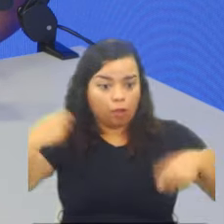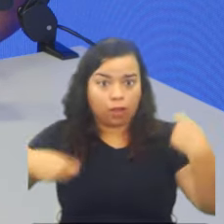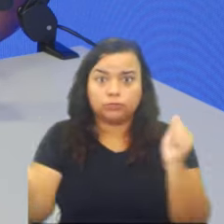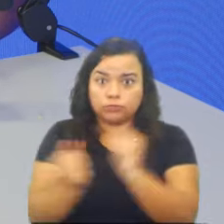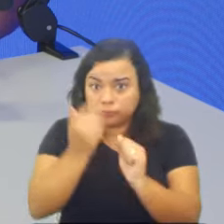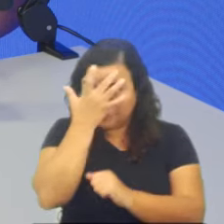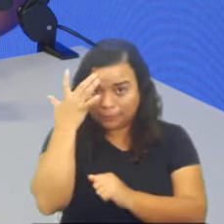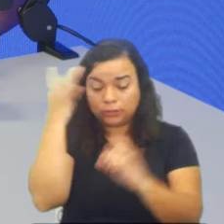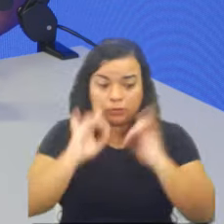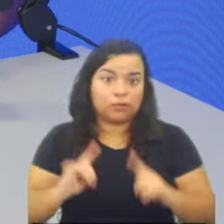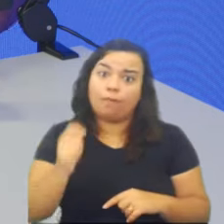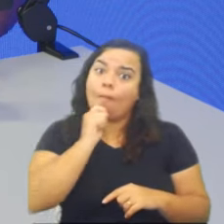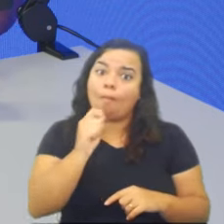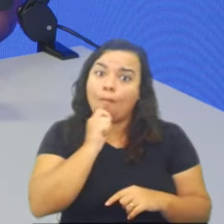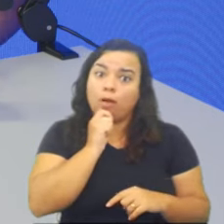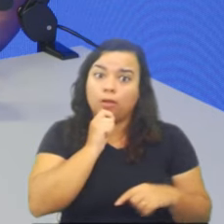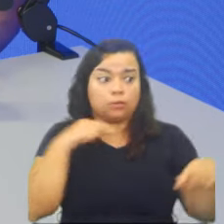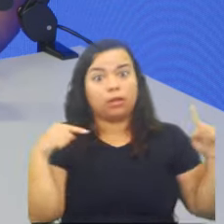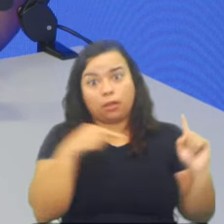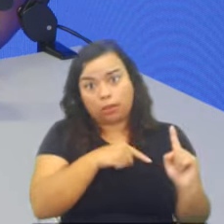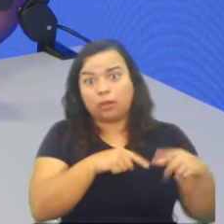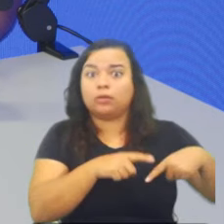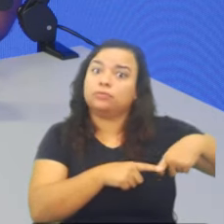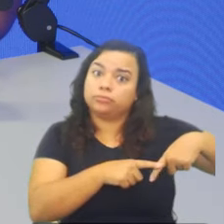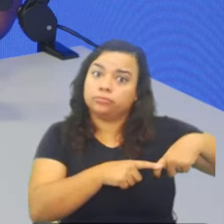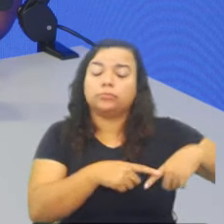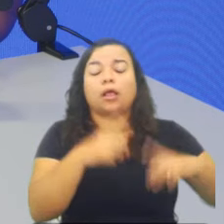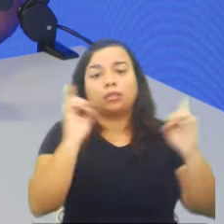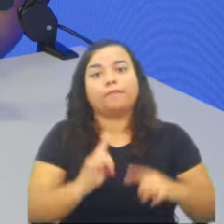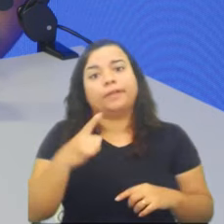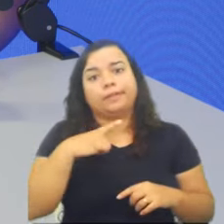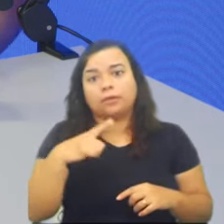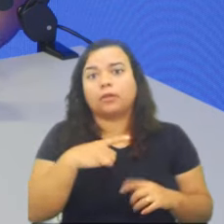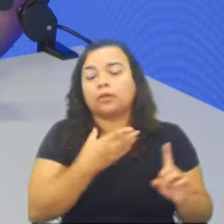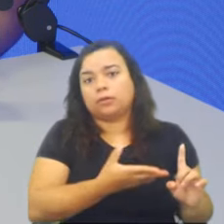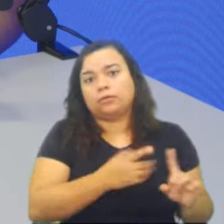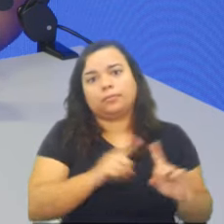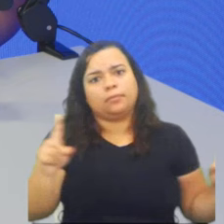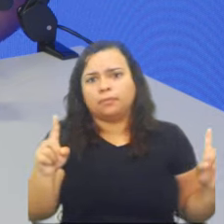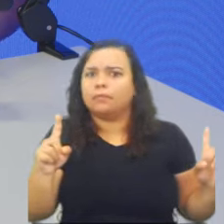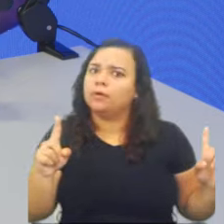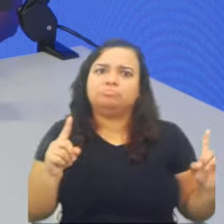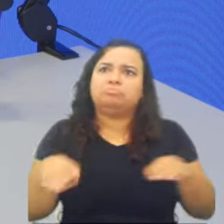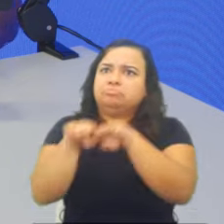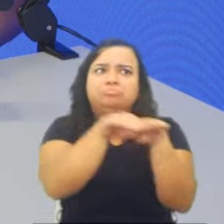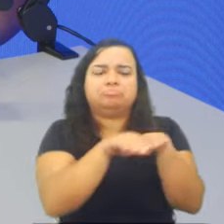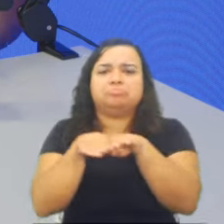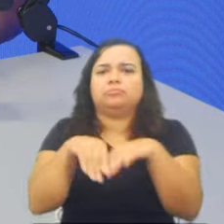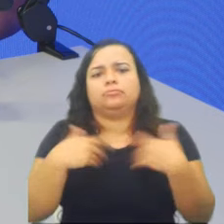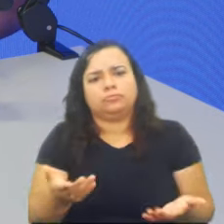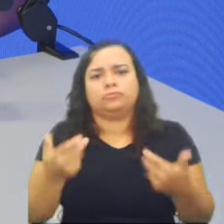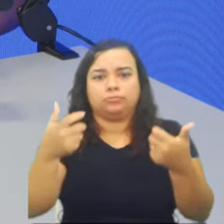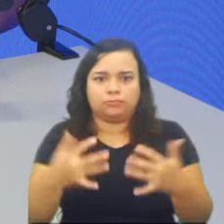deficiência então assim ele não é todo mundo então a mesma acessibilidade que todo mundo precisa não é que ele precisa Mas comecei a falar de